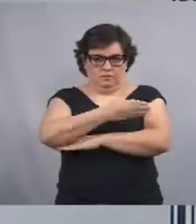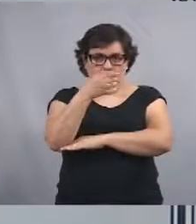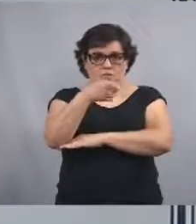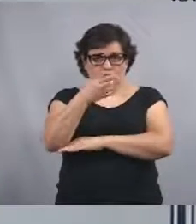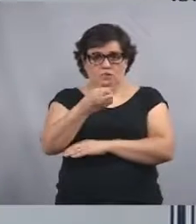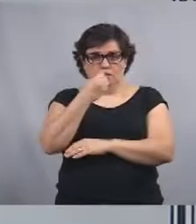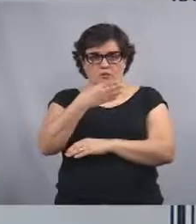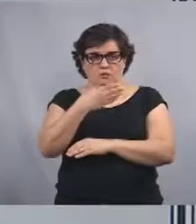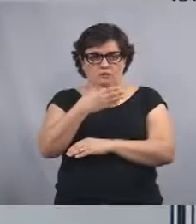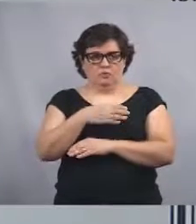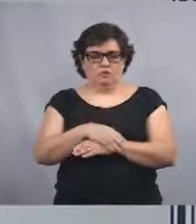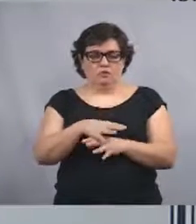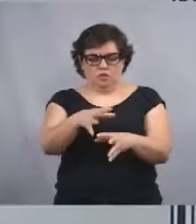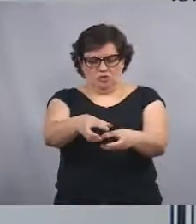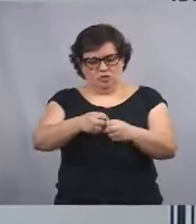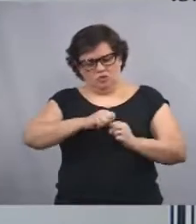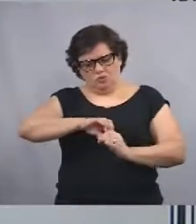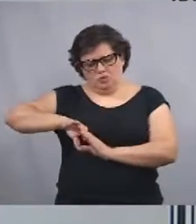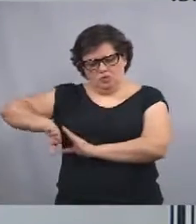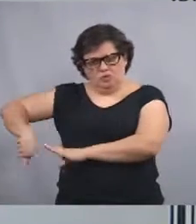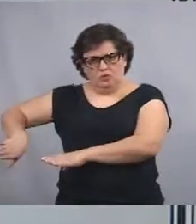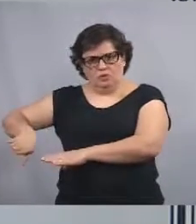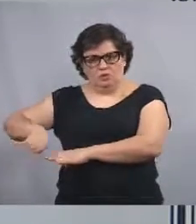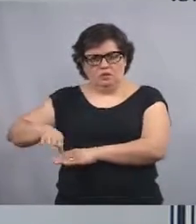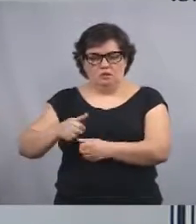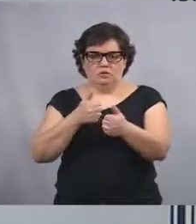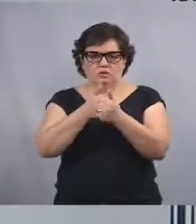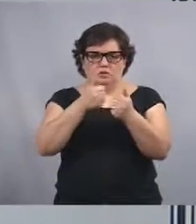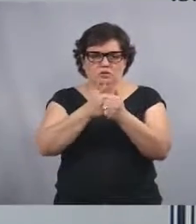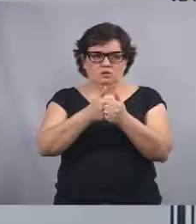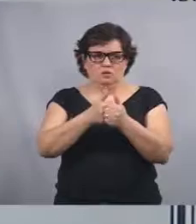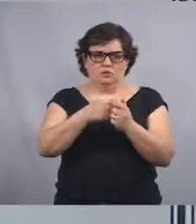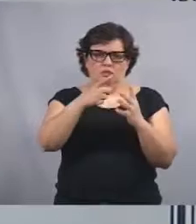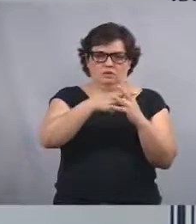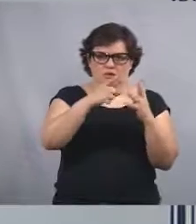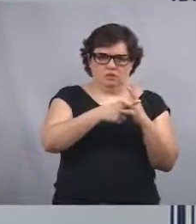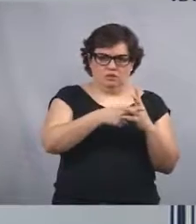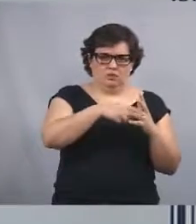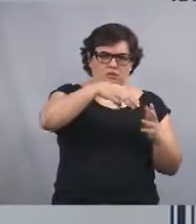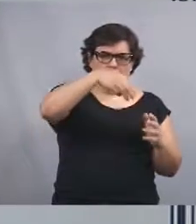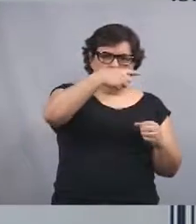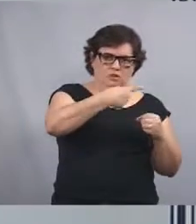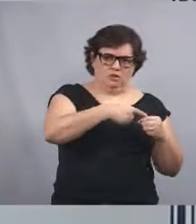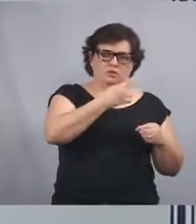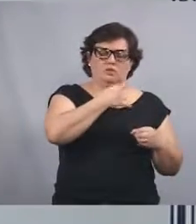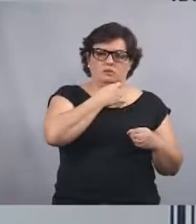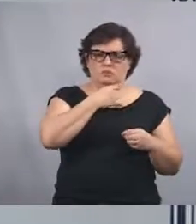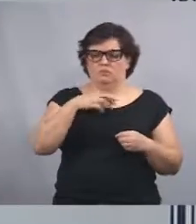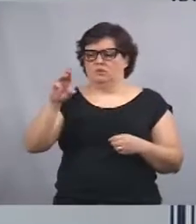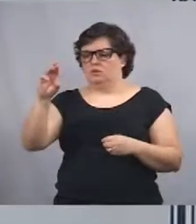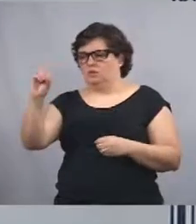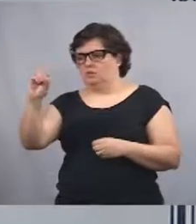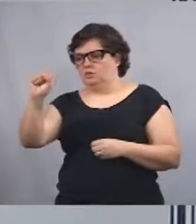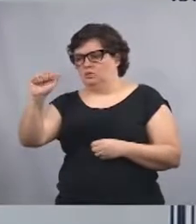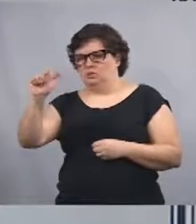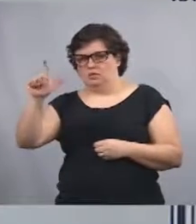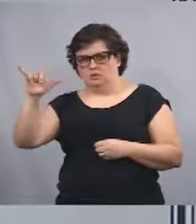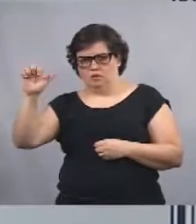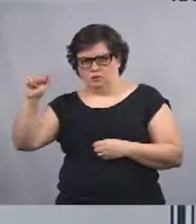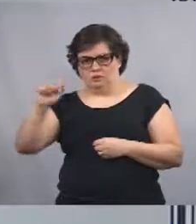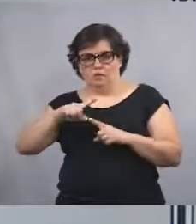de tirá-lo aqui da proximidade entre Marília e Rosália. Entretanto,